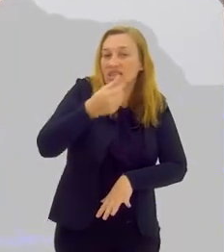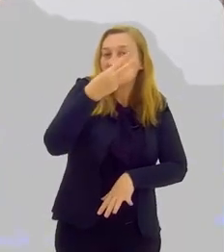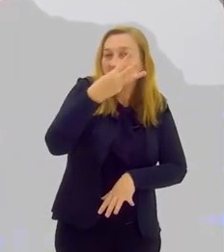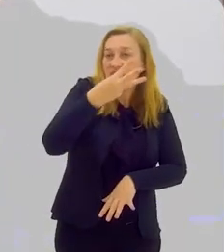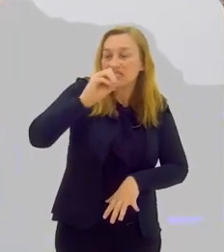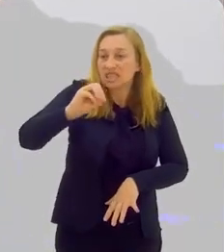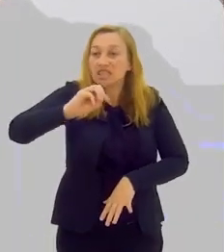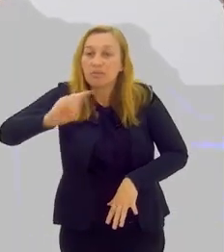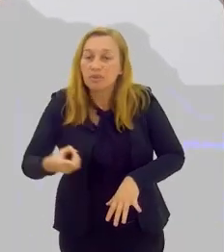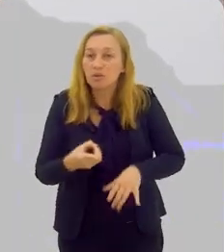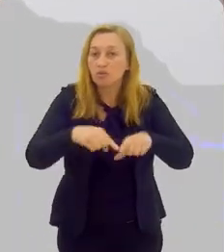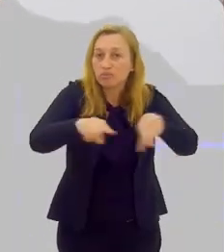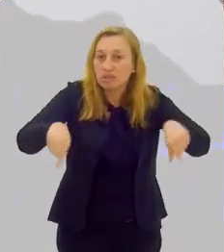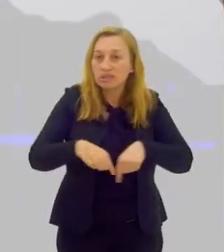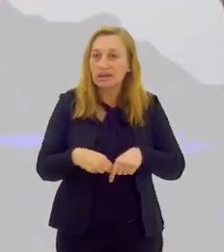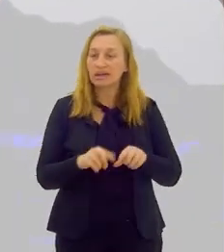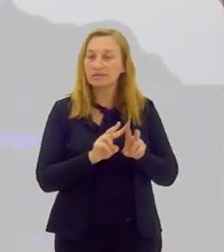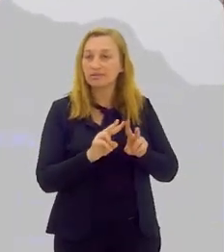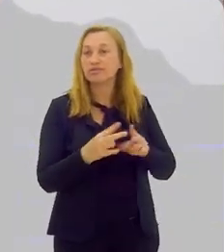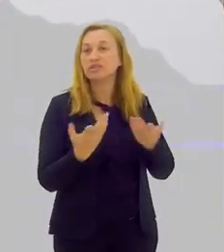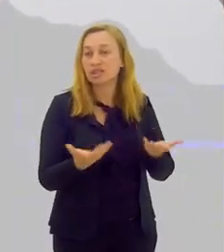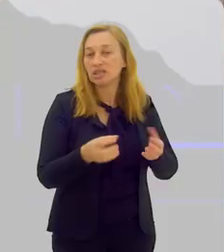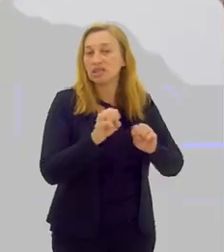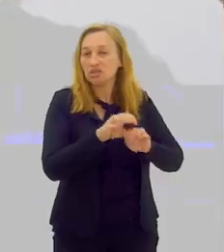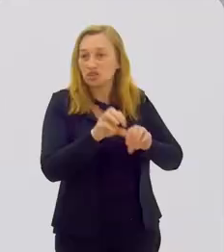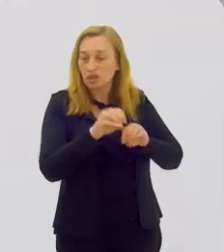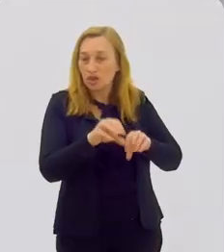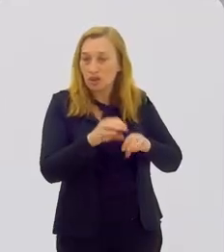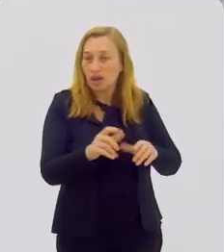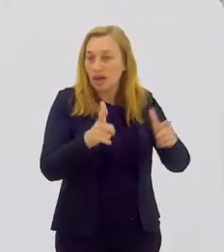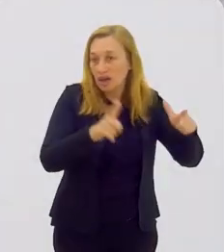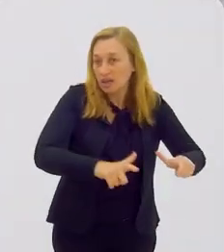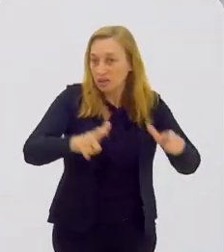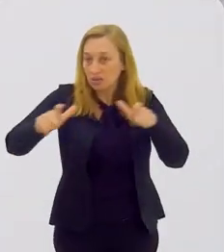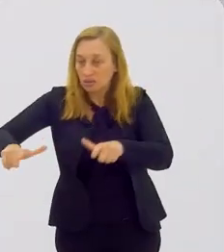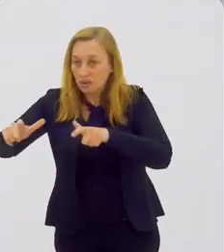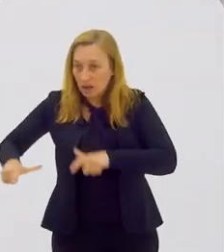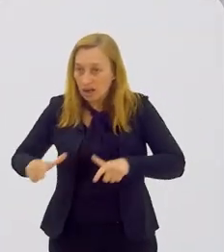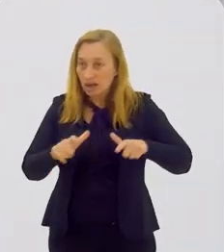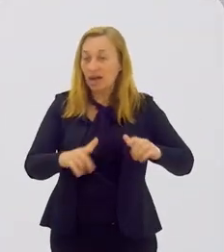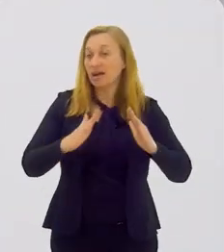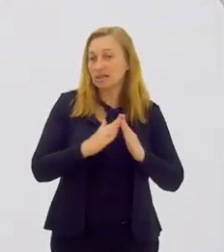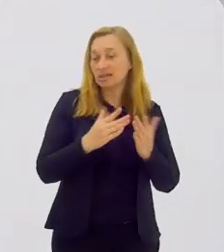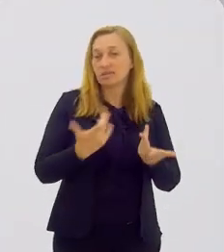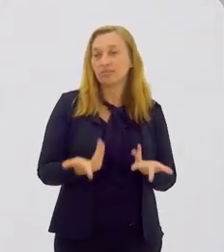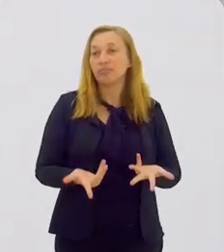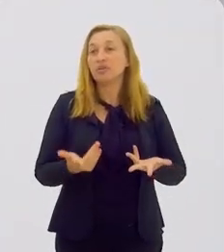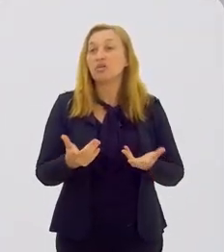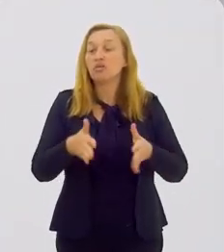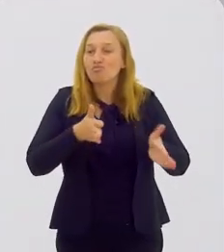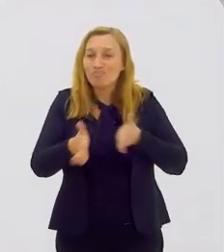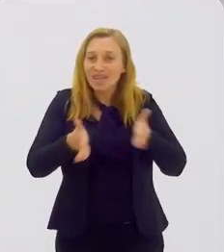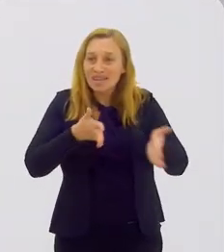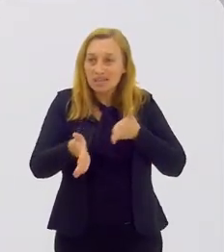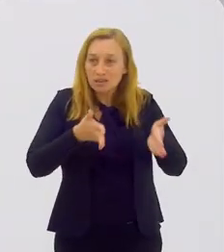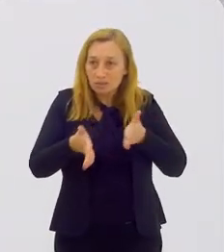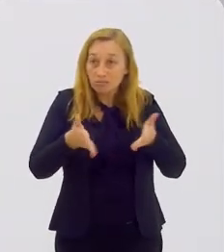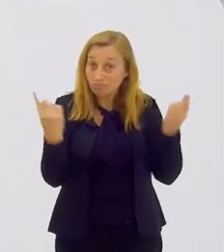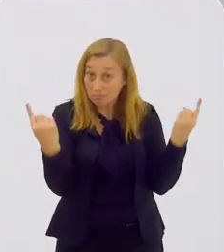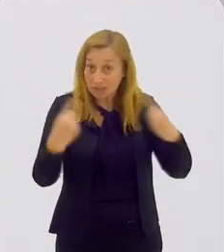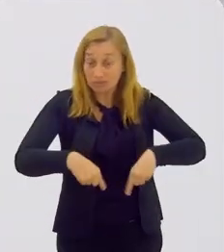mil salas de aula, né, que cada casa, cada residência se tornou uma sala de aula. Mas foi um